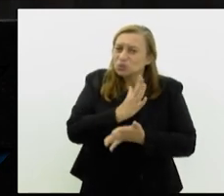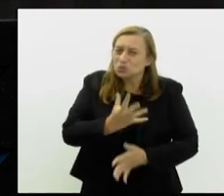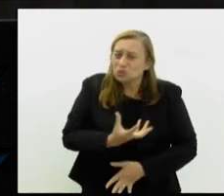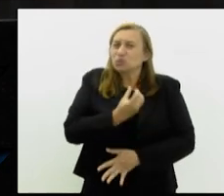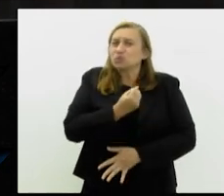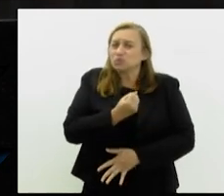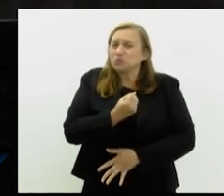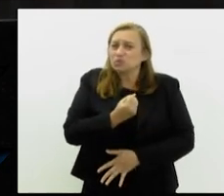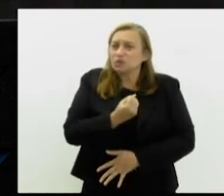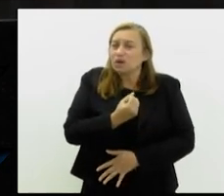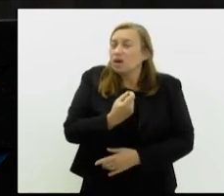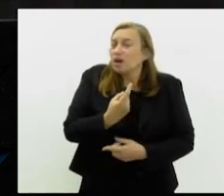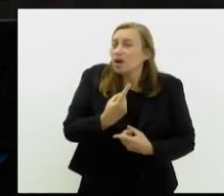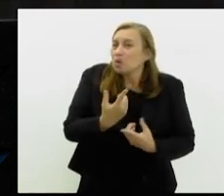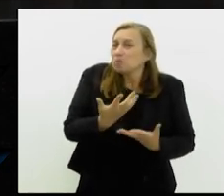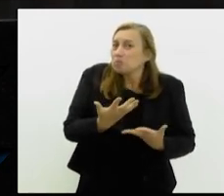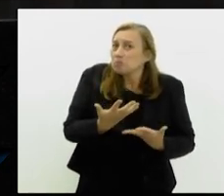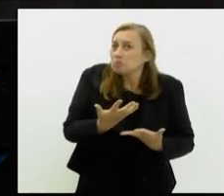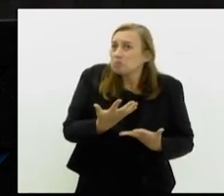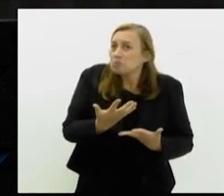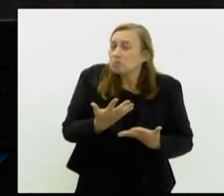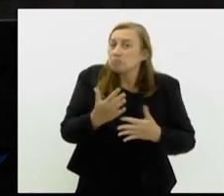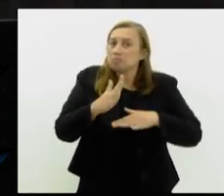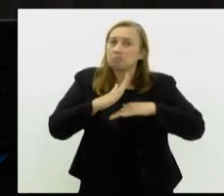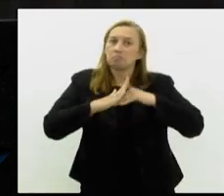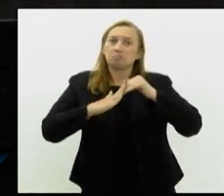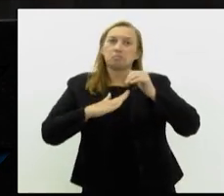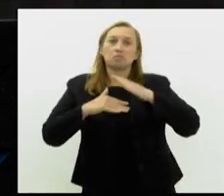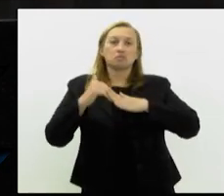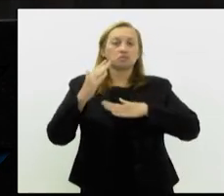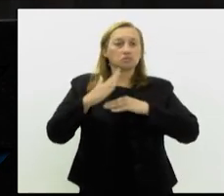surpreendidos com profissionais